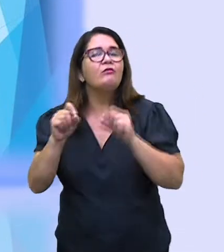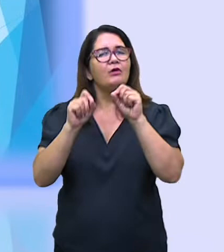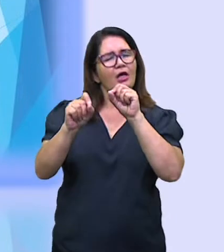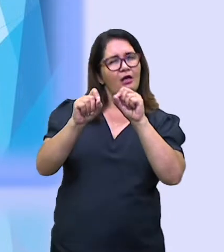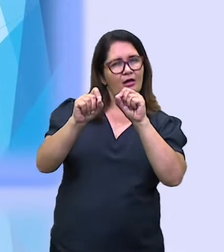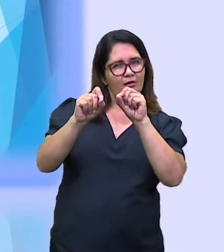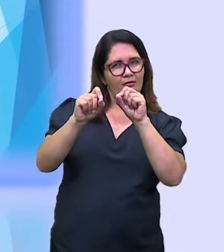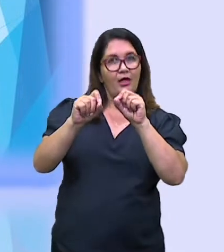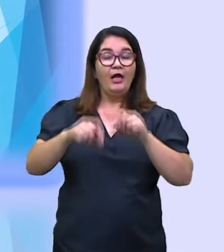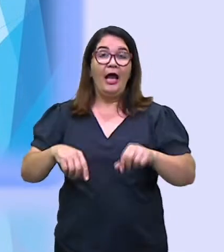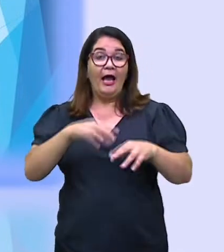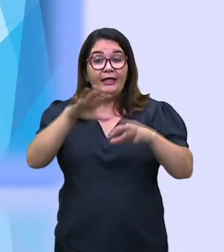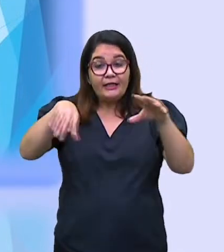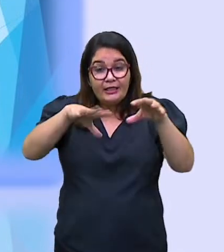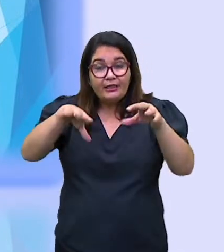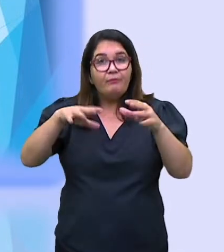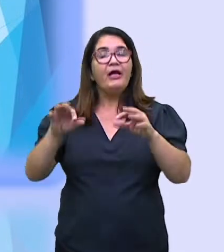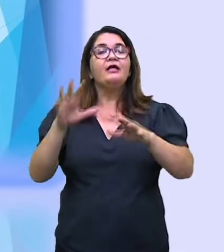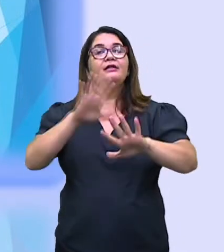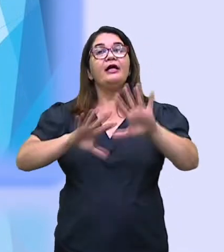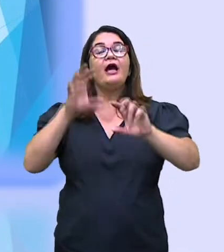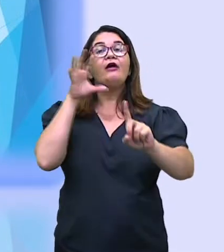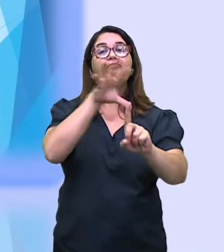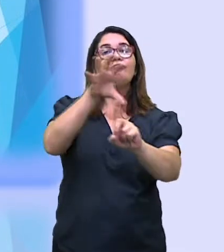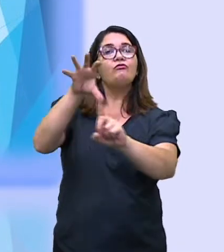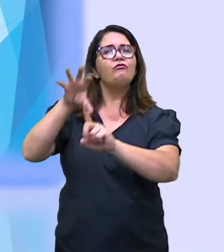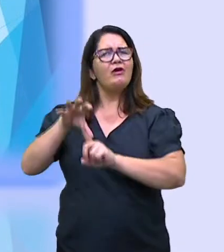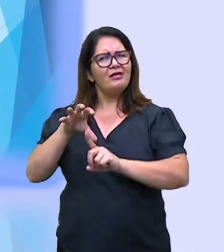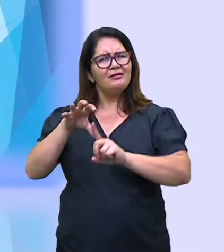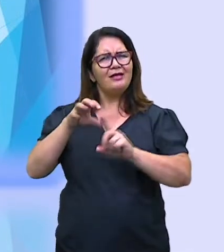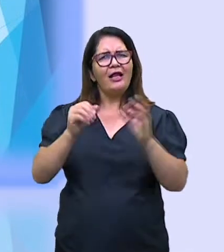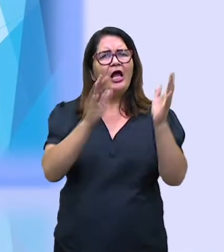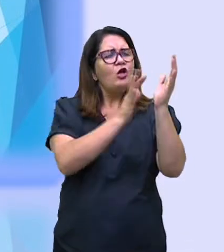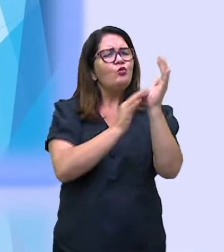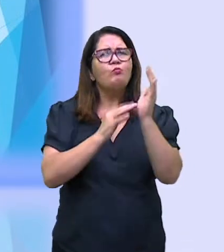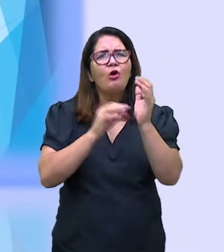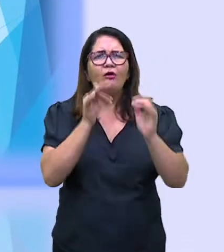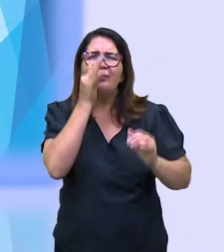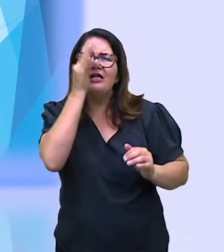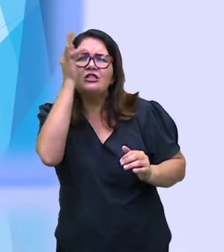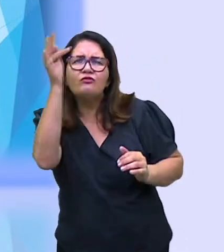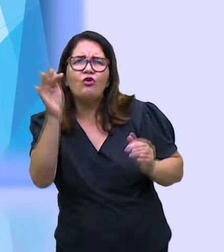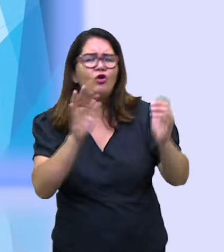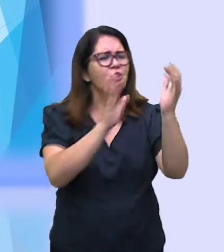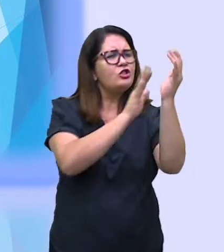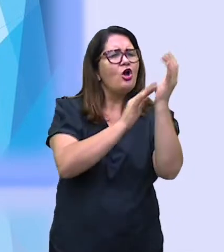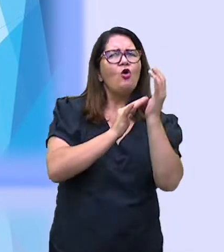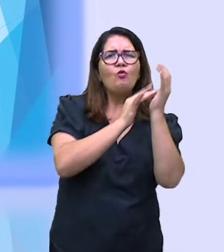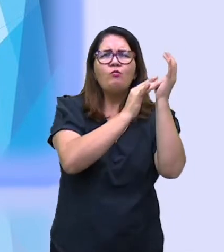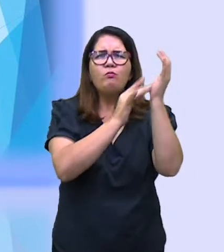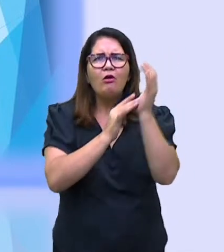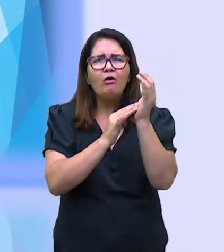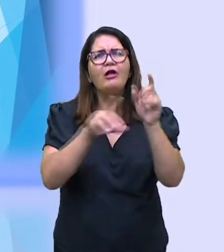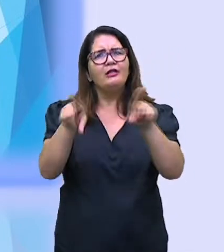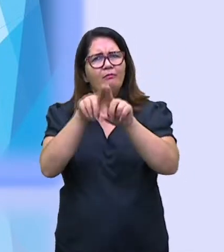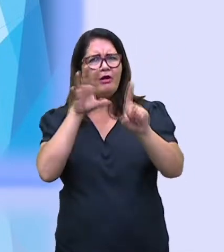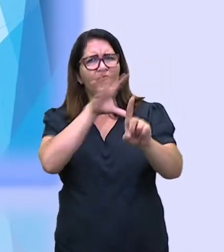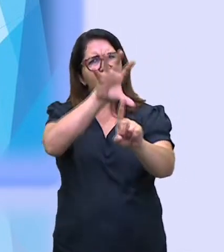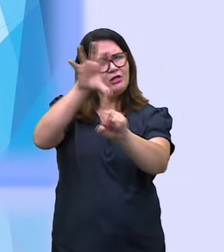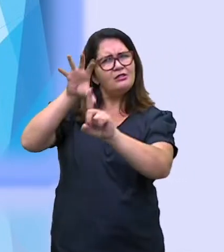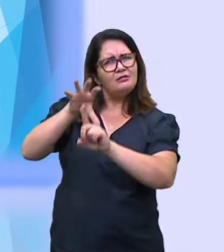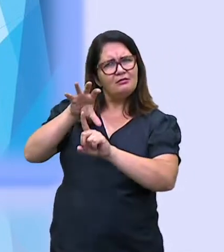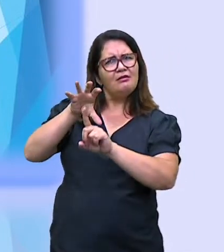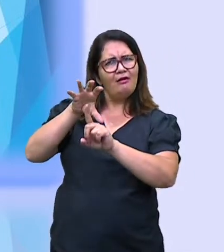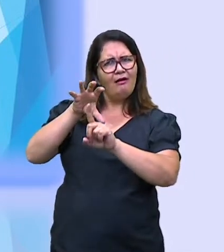cinzas, micro-organismos, pólen das flores, né, que a gente tem durante um período aí. E